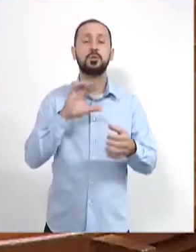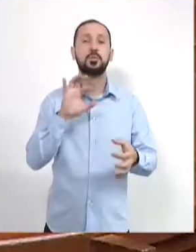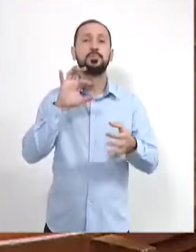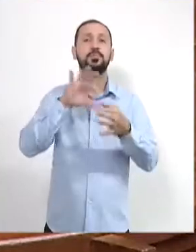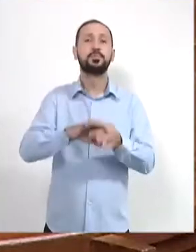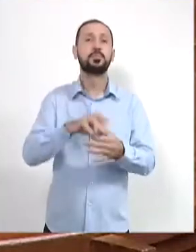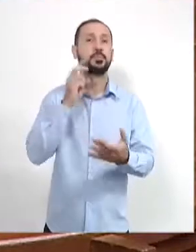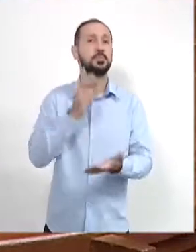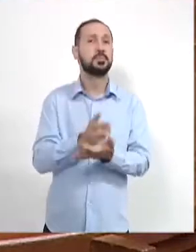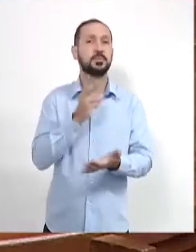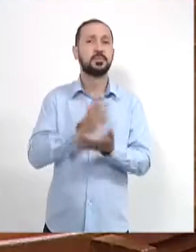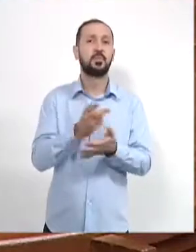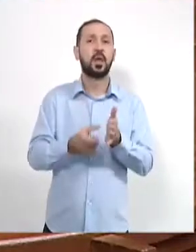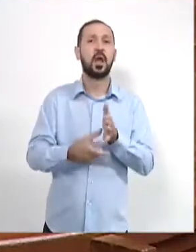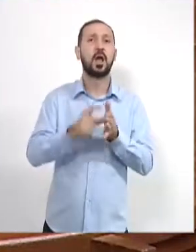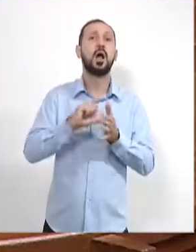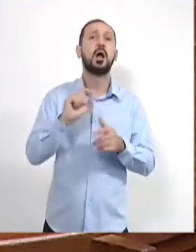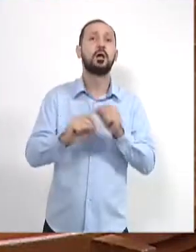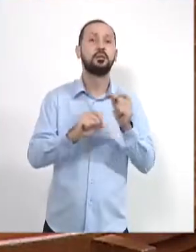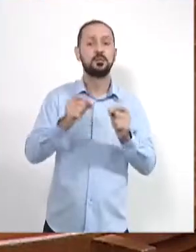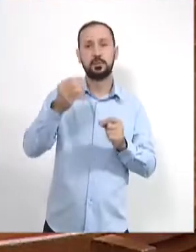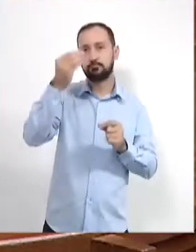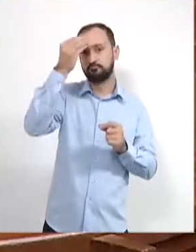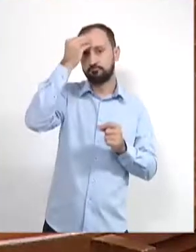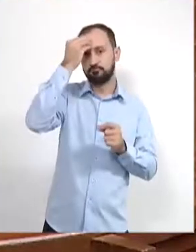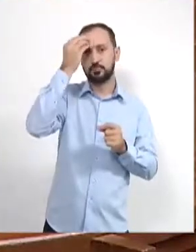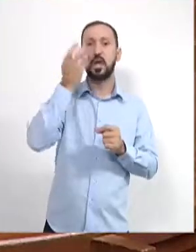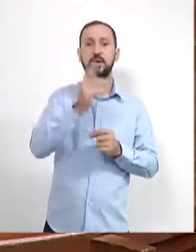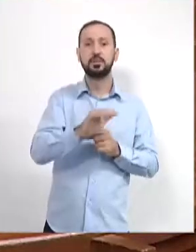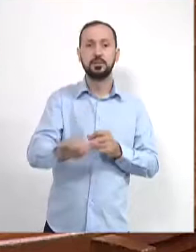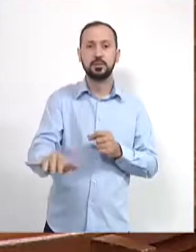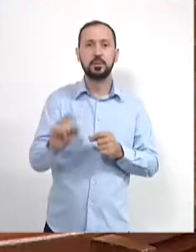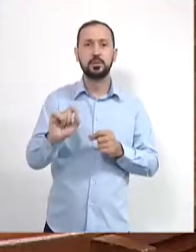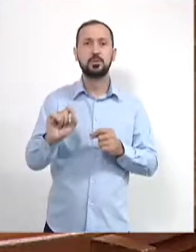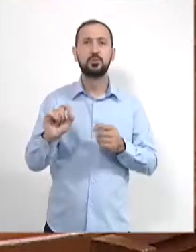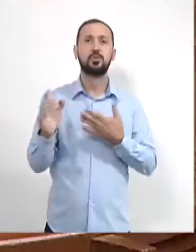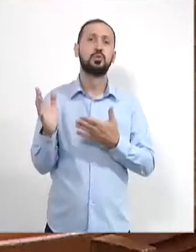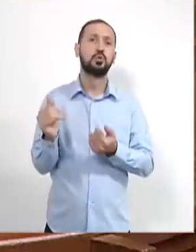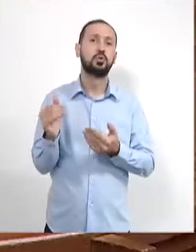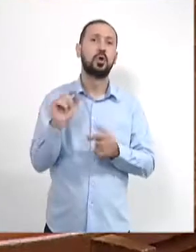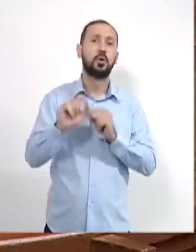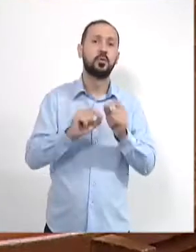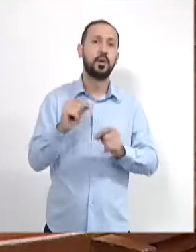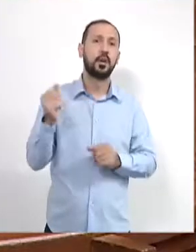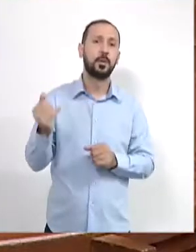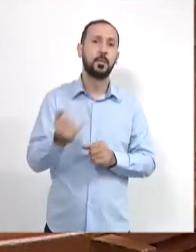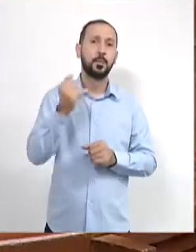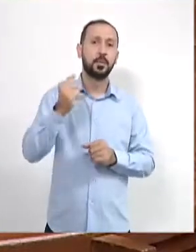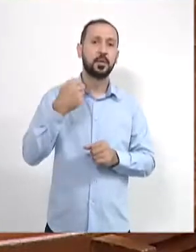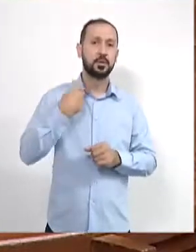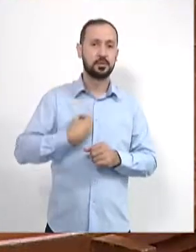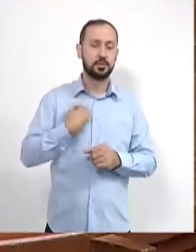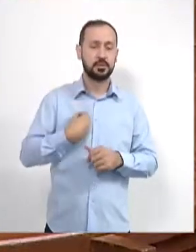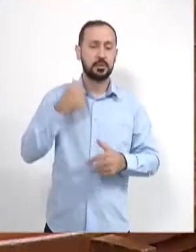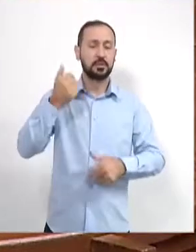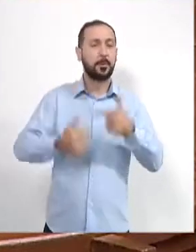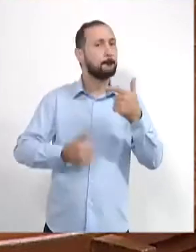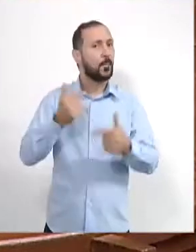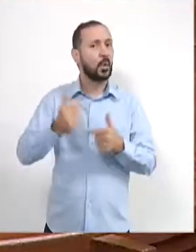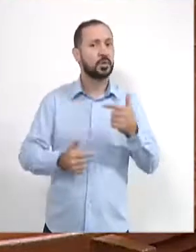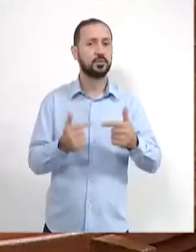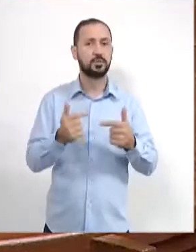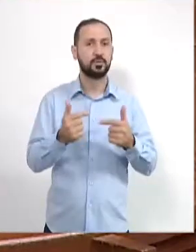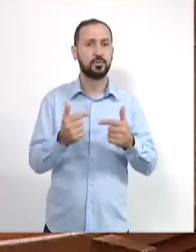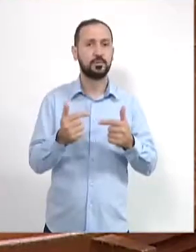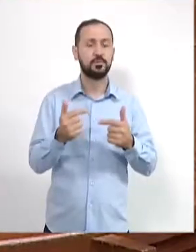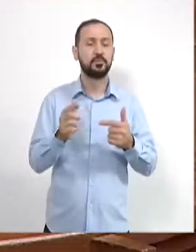incutirmos cada vez mais precoce na mente das nossas crianças, dos nossos jovens, sobre a importância da política. A